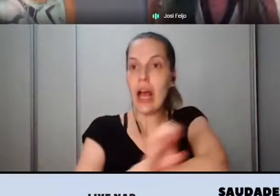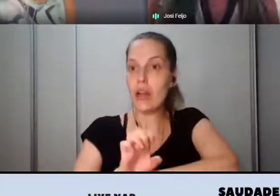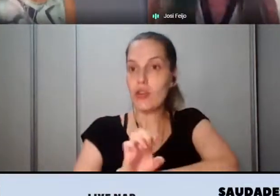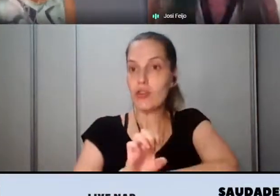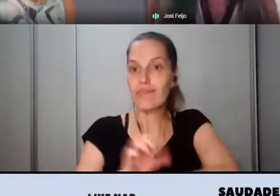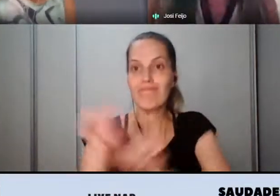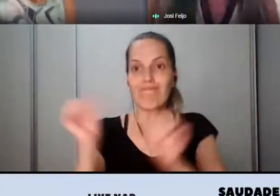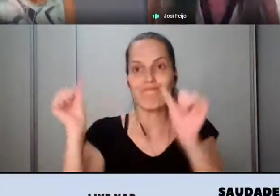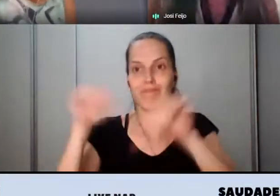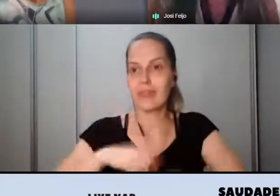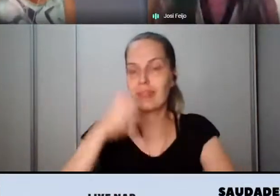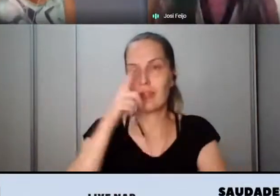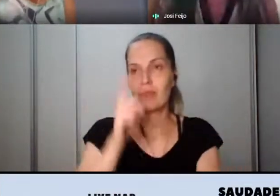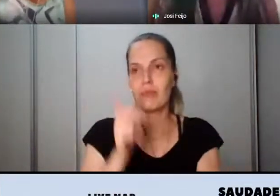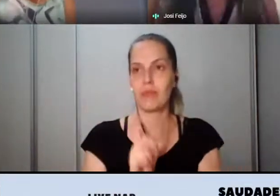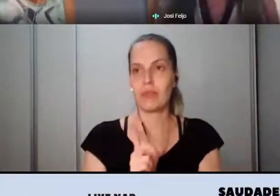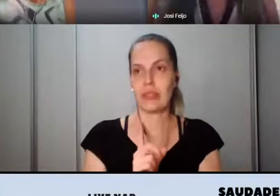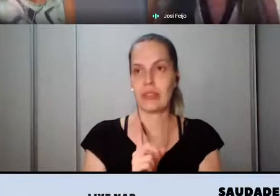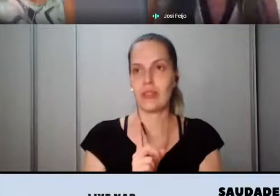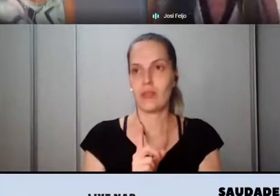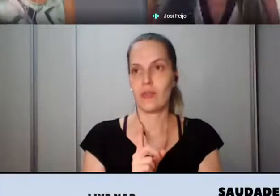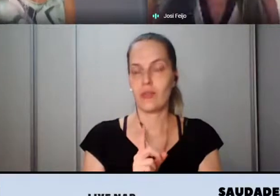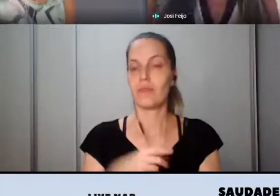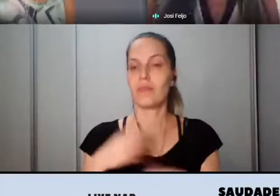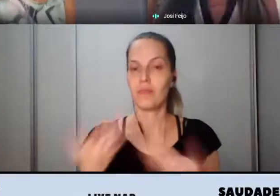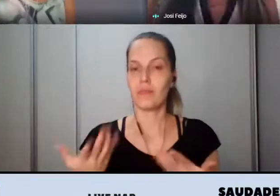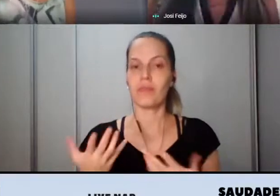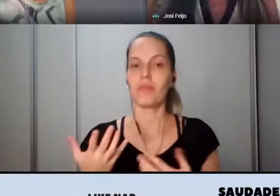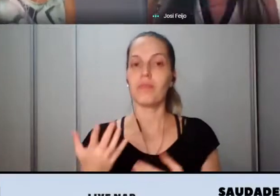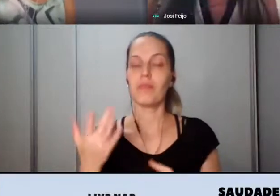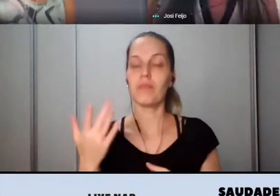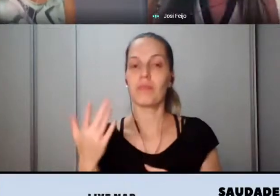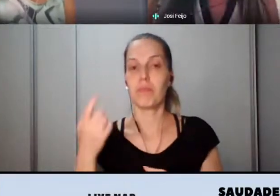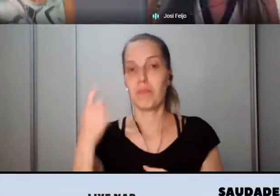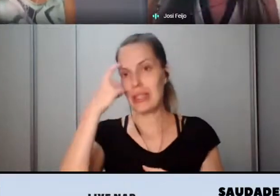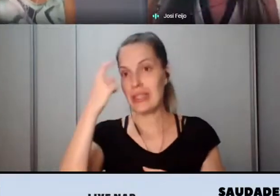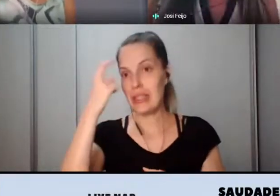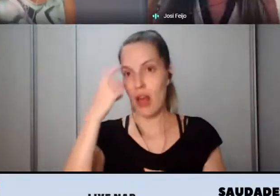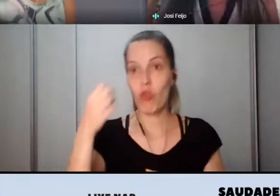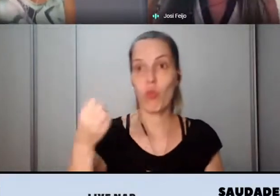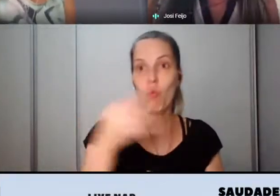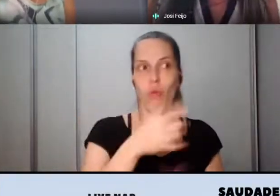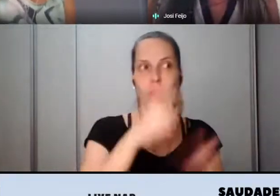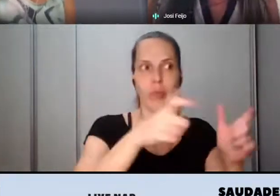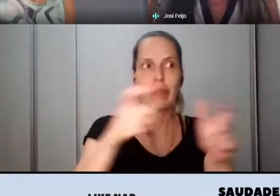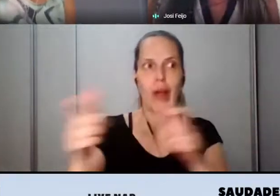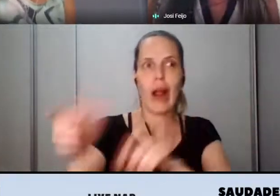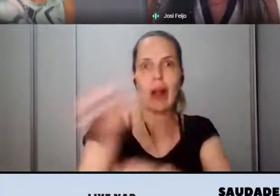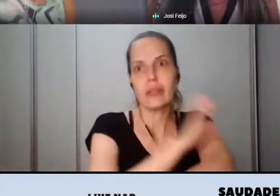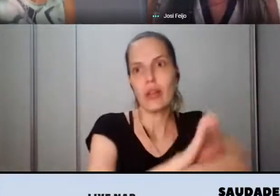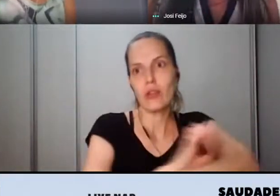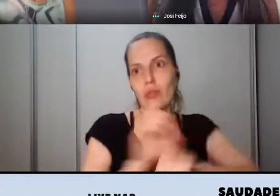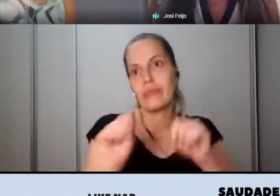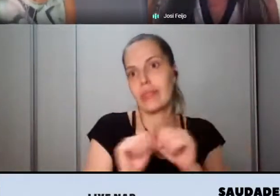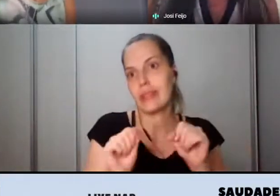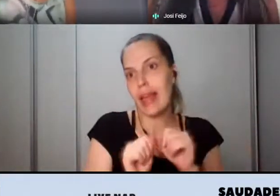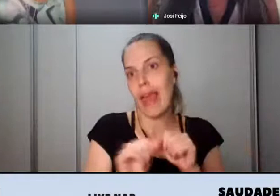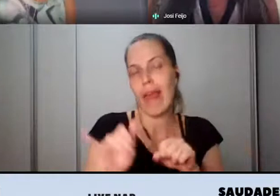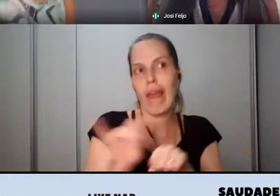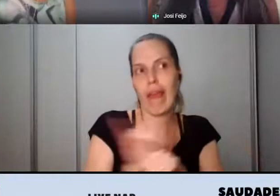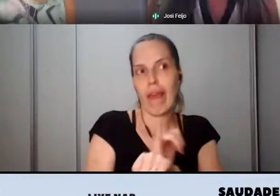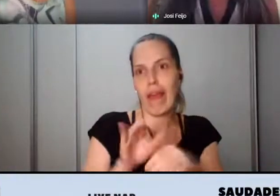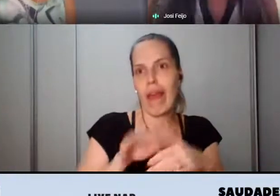ver outras áreas para estar atuando, né? Se pensar em novos lugares. Então, eu penso que nesse sentido, assim, foi